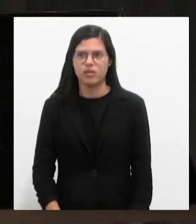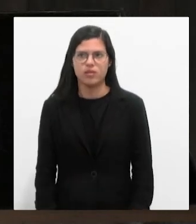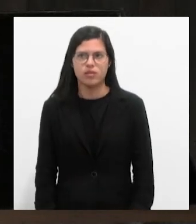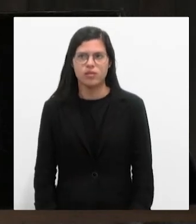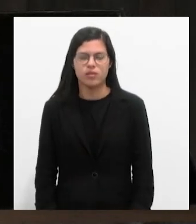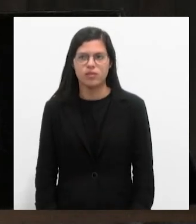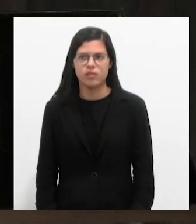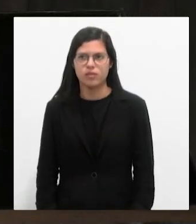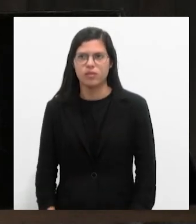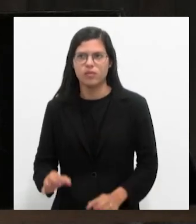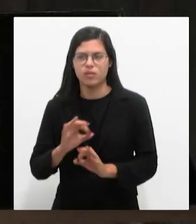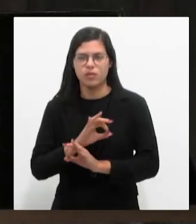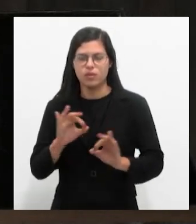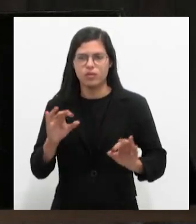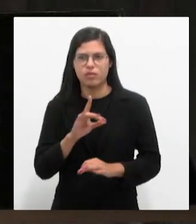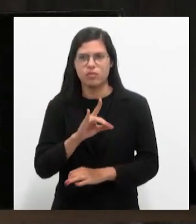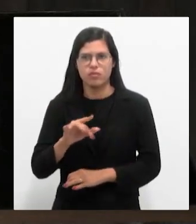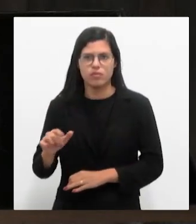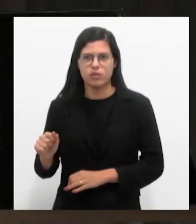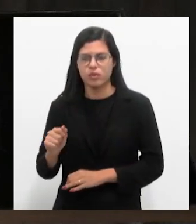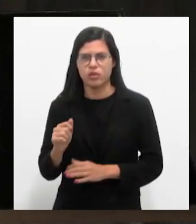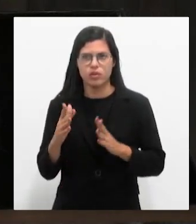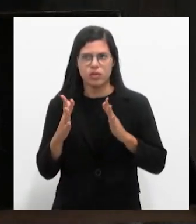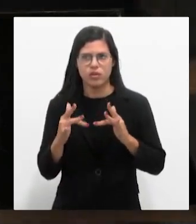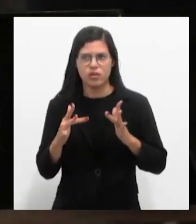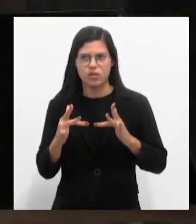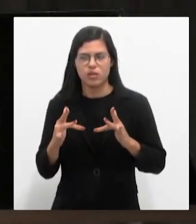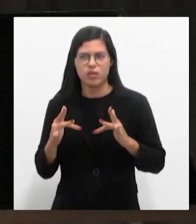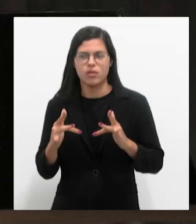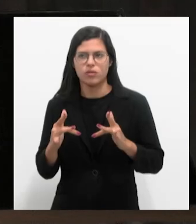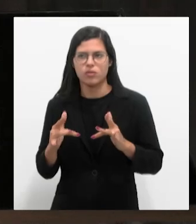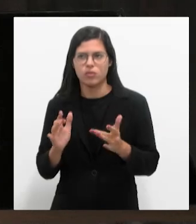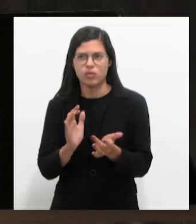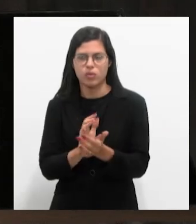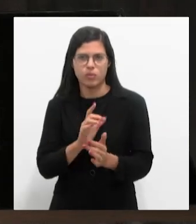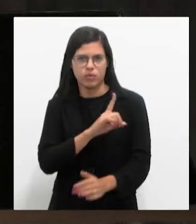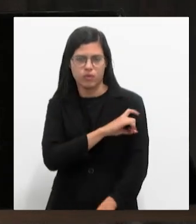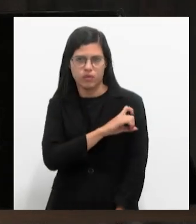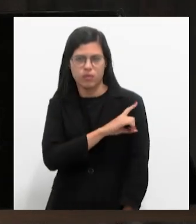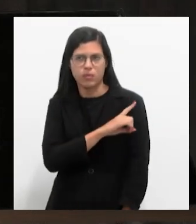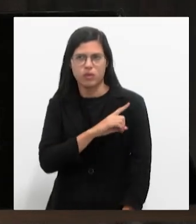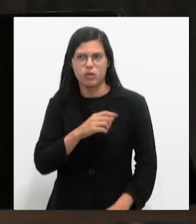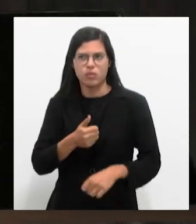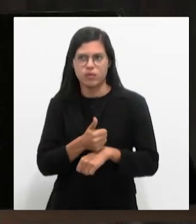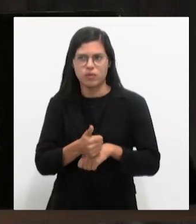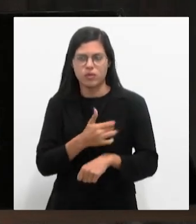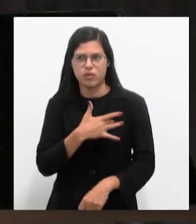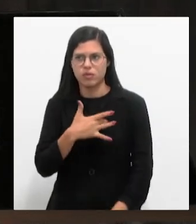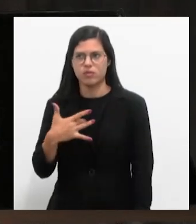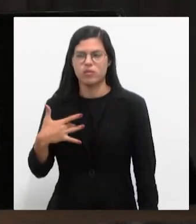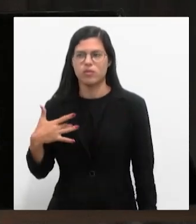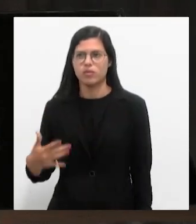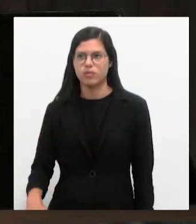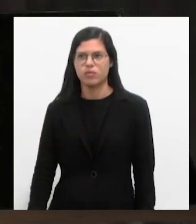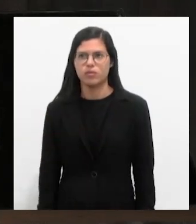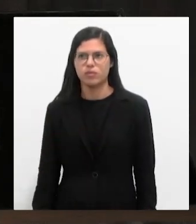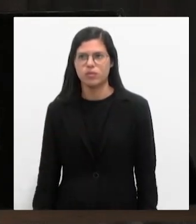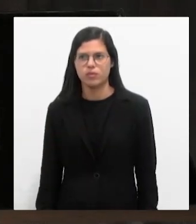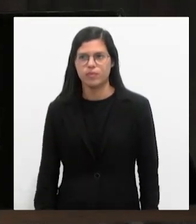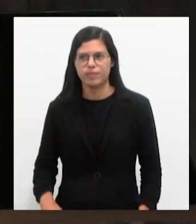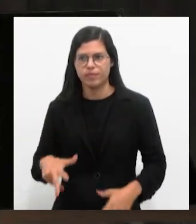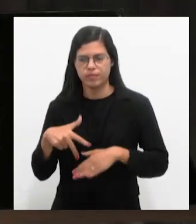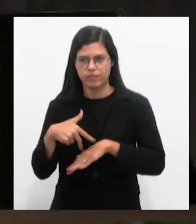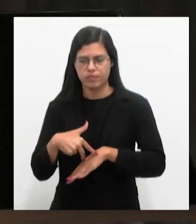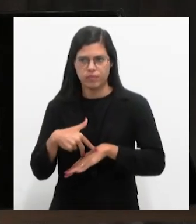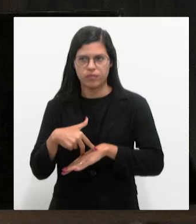um excelente Dia dos Namorados para todo o grupo da enfermagem e todos os profissionais da saúde. Mas o que me traz aqui hoje, presidente, e vou